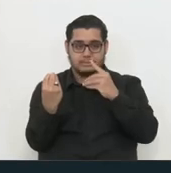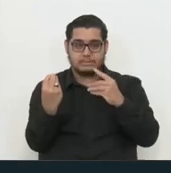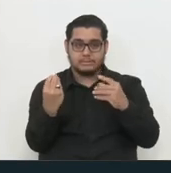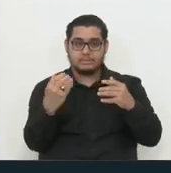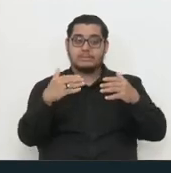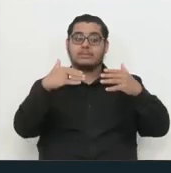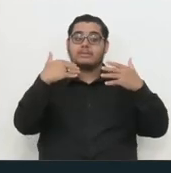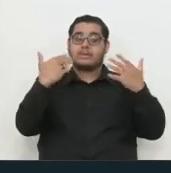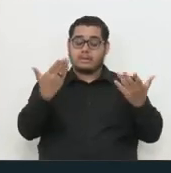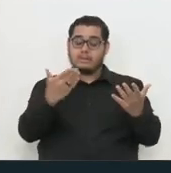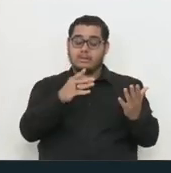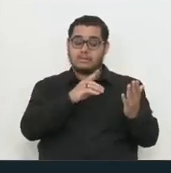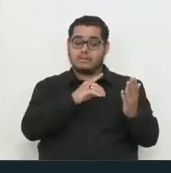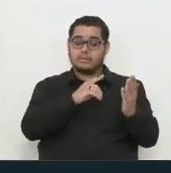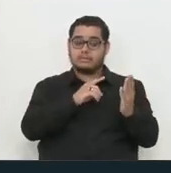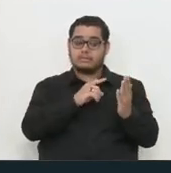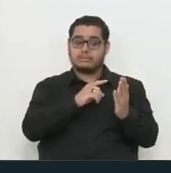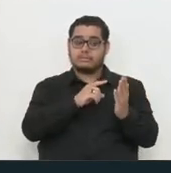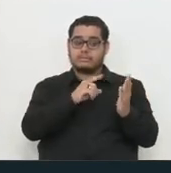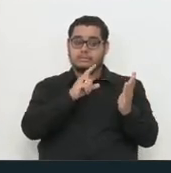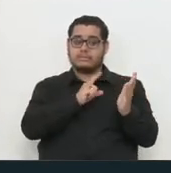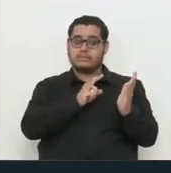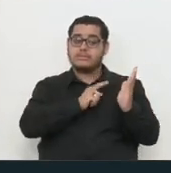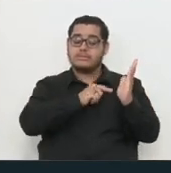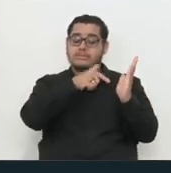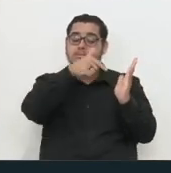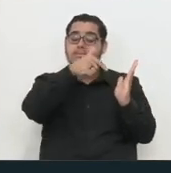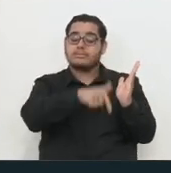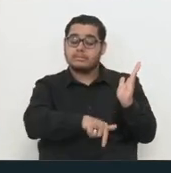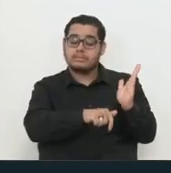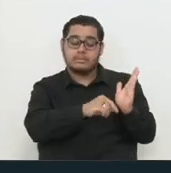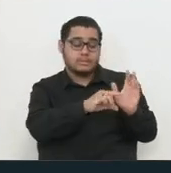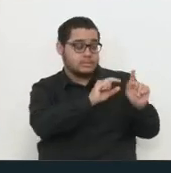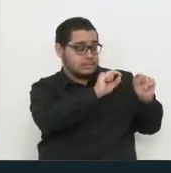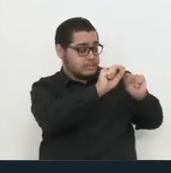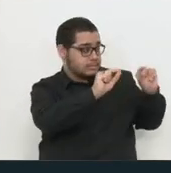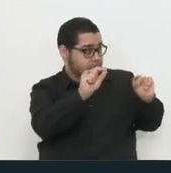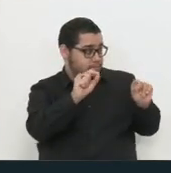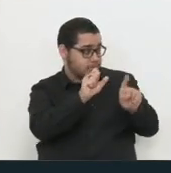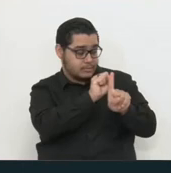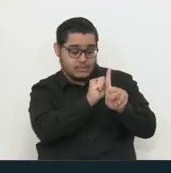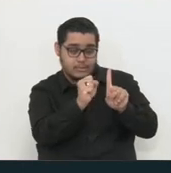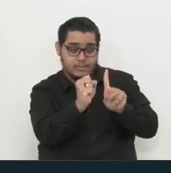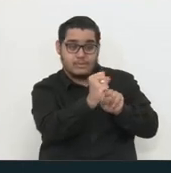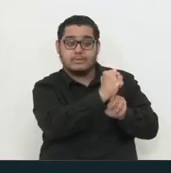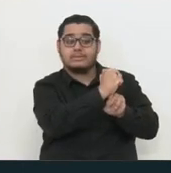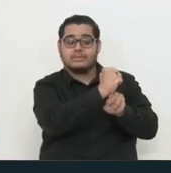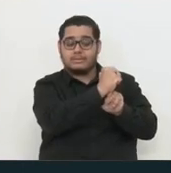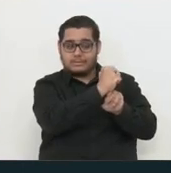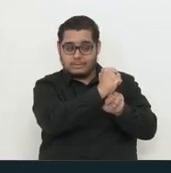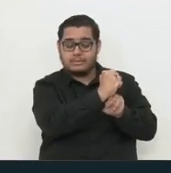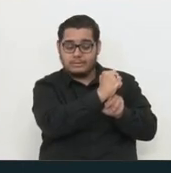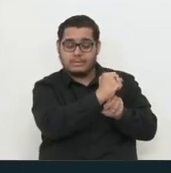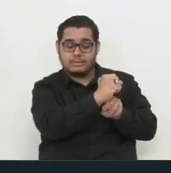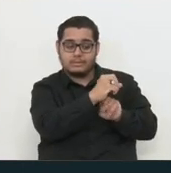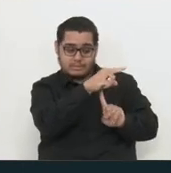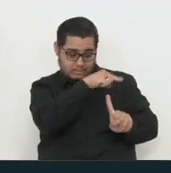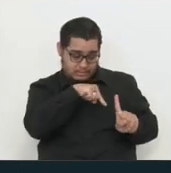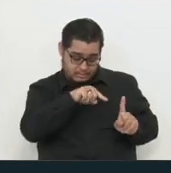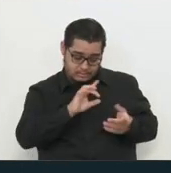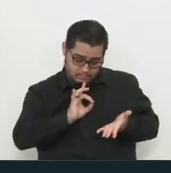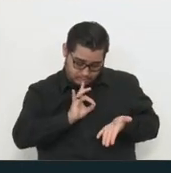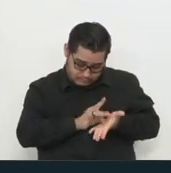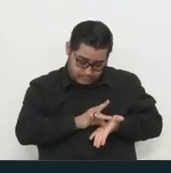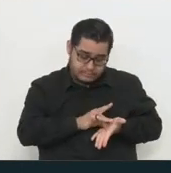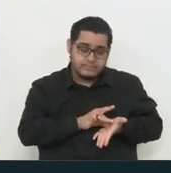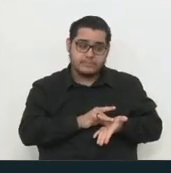vigente de grande parcela da sociedade brasileira que a elas verdades são homens vestidos de